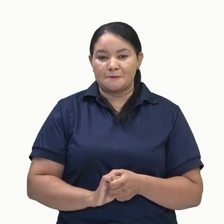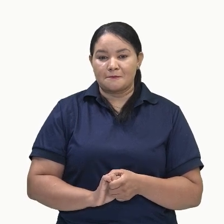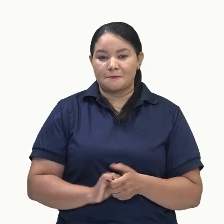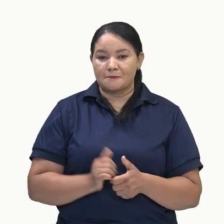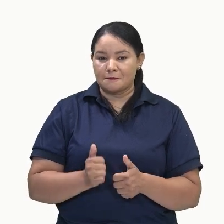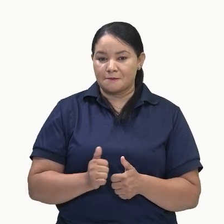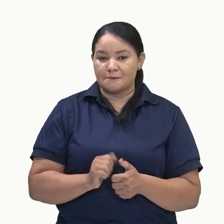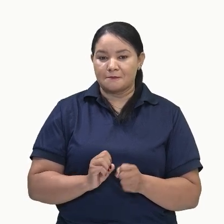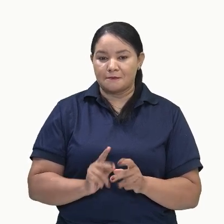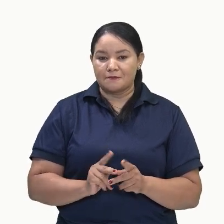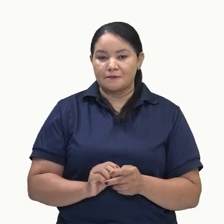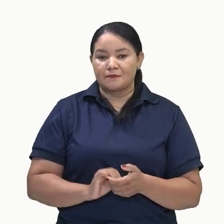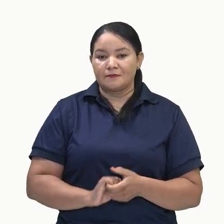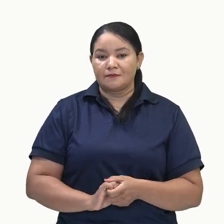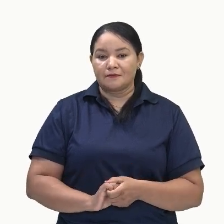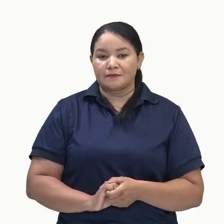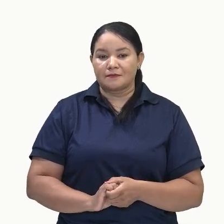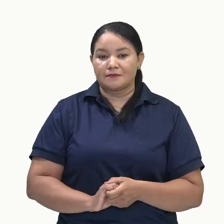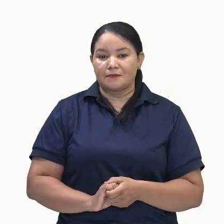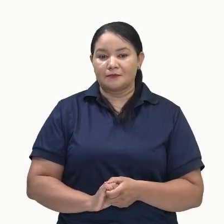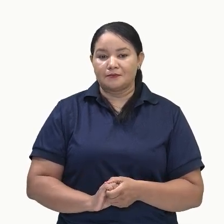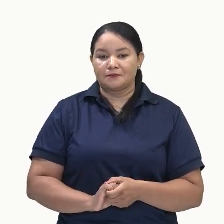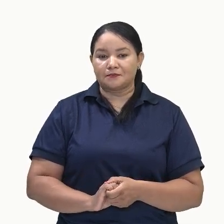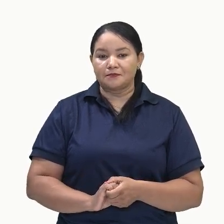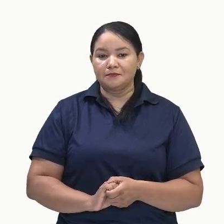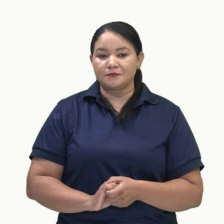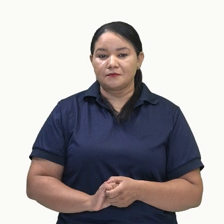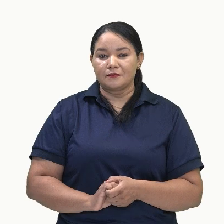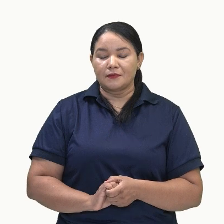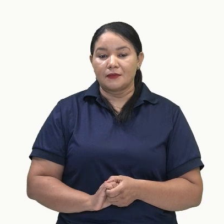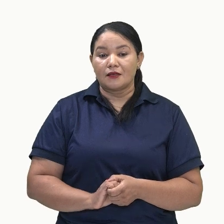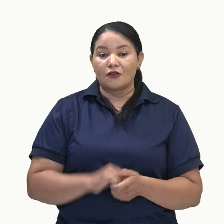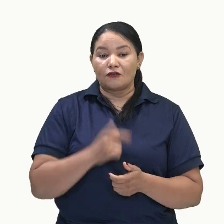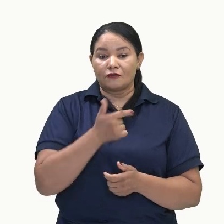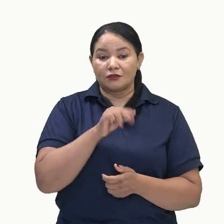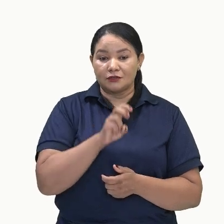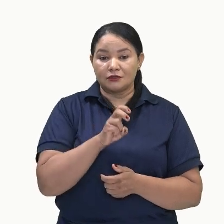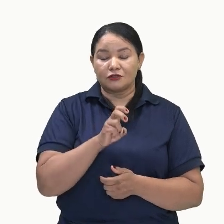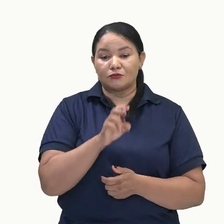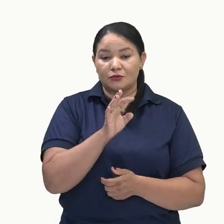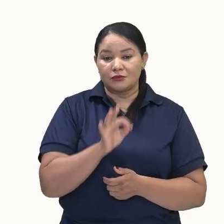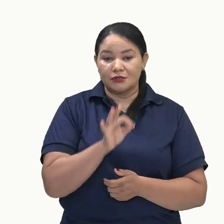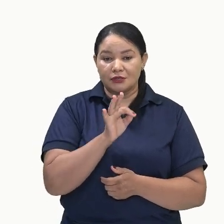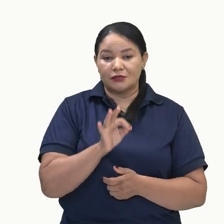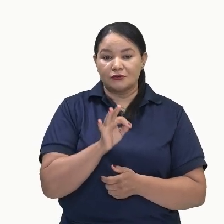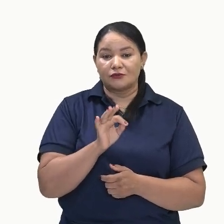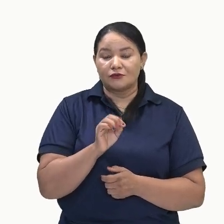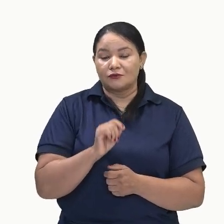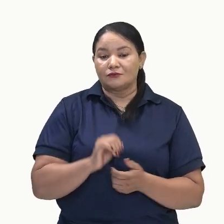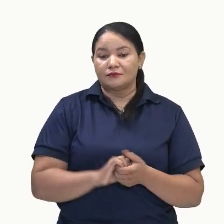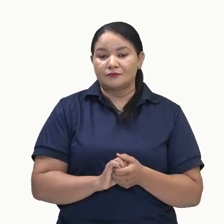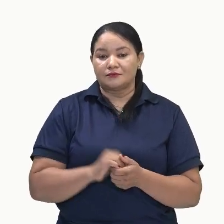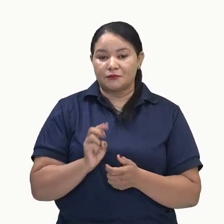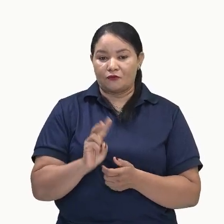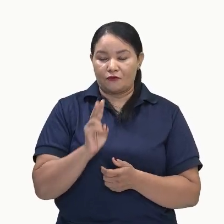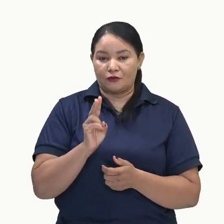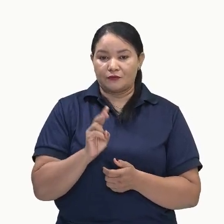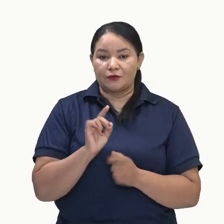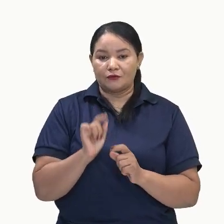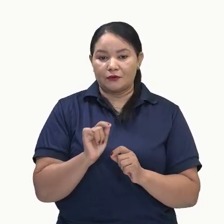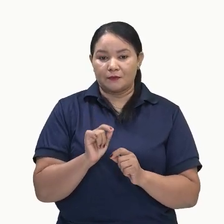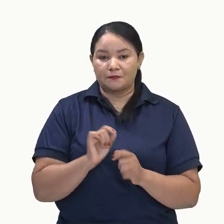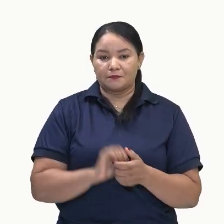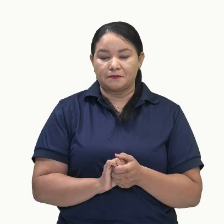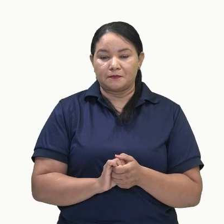Beleza? Bora continuar, porque tem mais coisas aqui. 25% de um valor. 25% de um valor é o mesmo